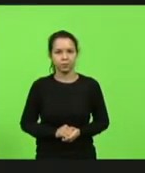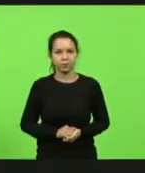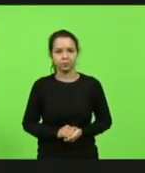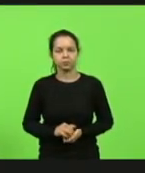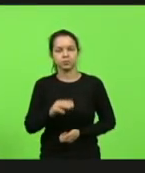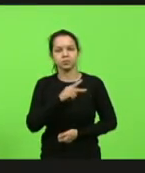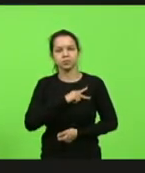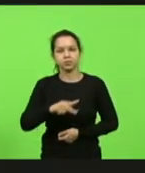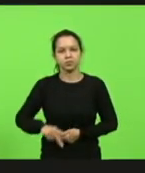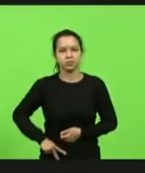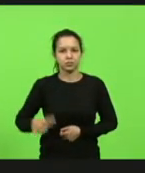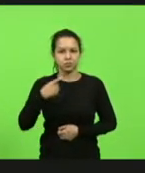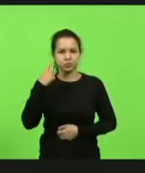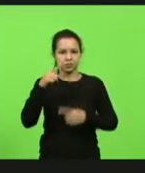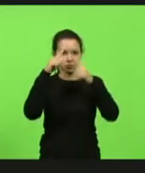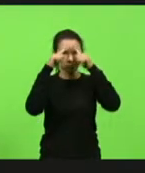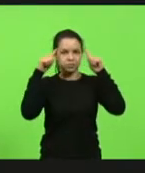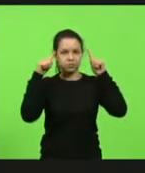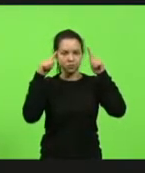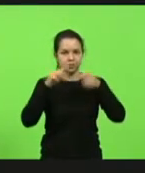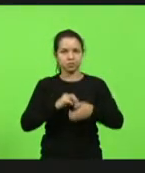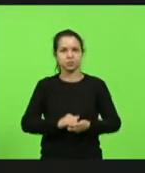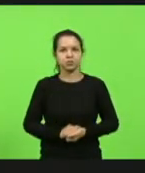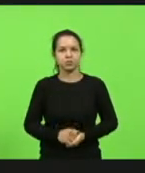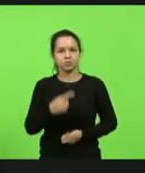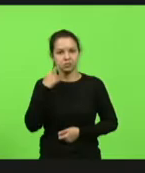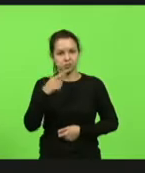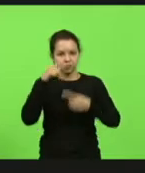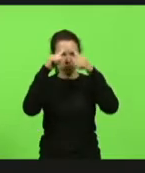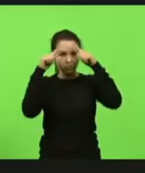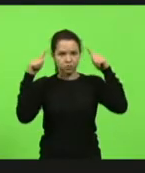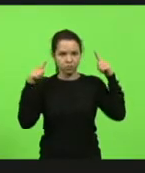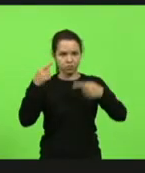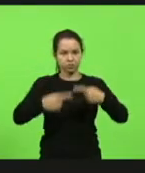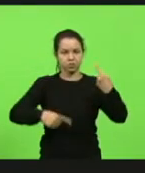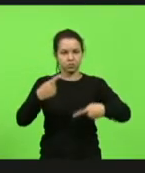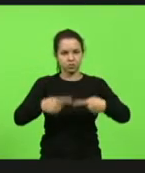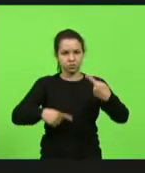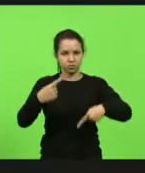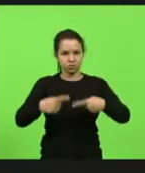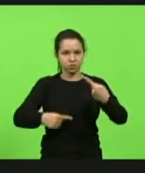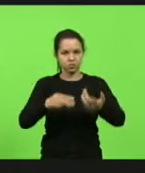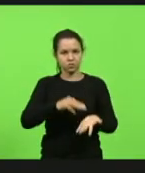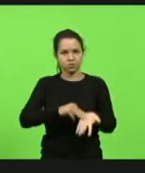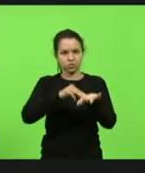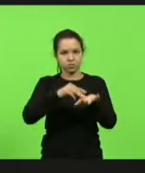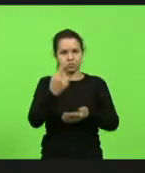Senhor presidente, deputado Neudir Sareta. Deputado Neudir Sareta, para discutir a moção 178.